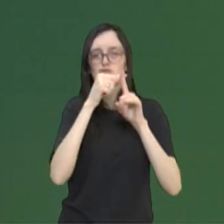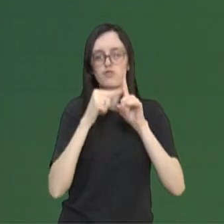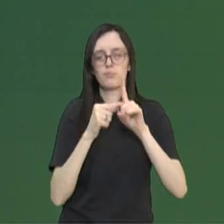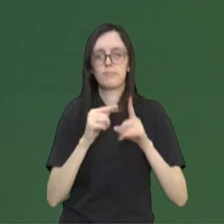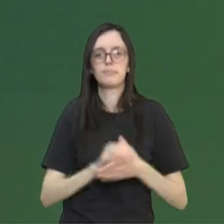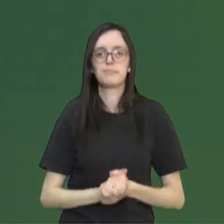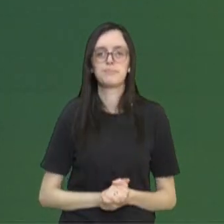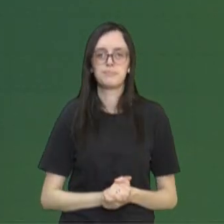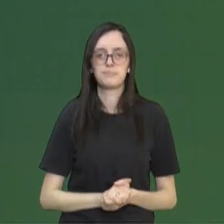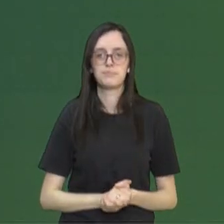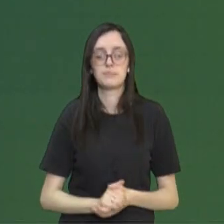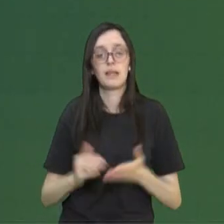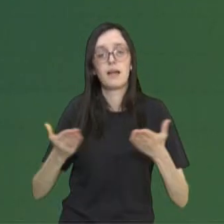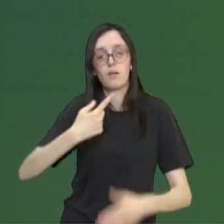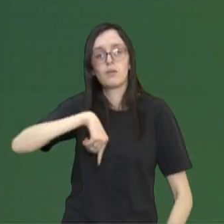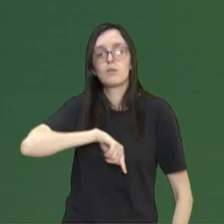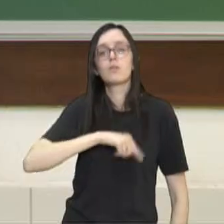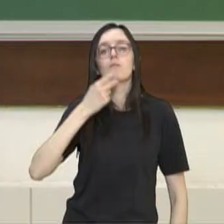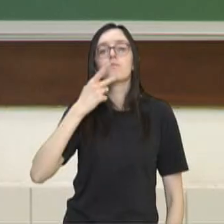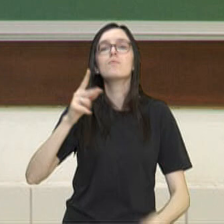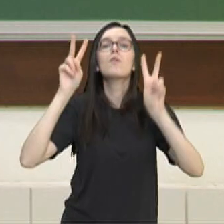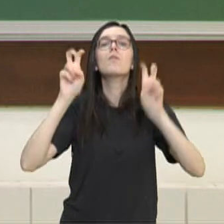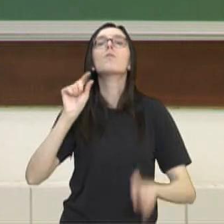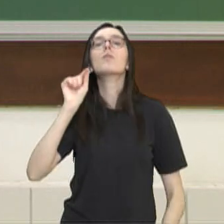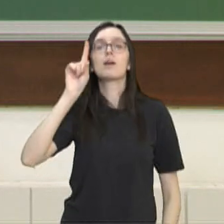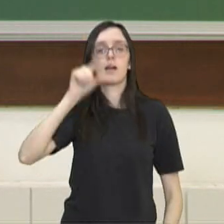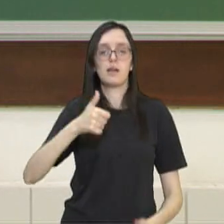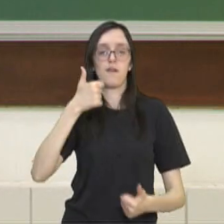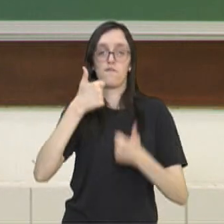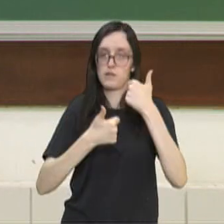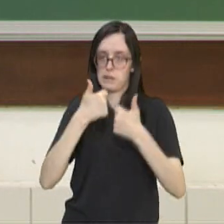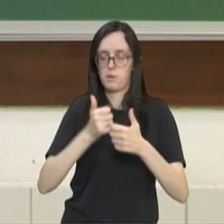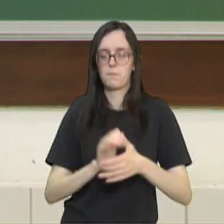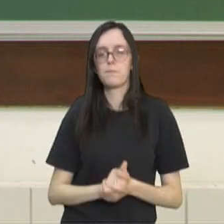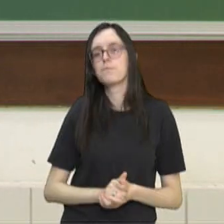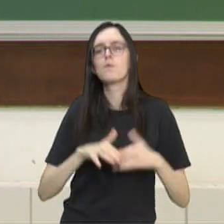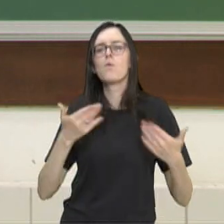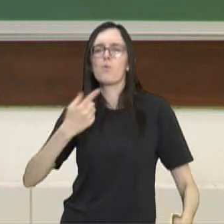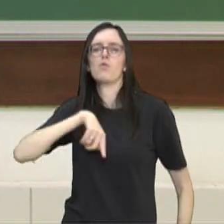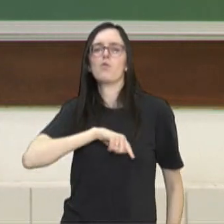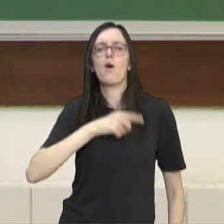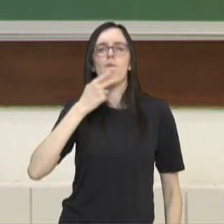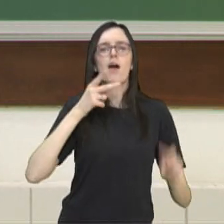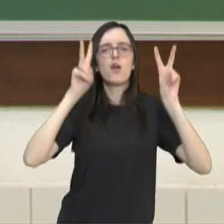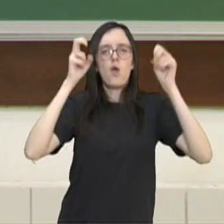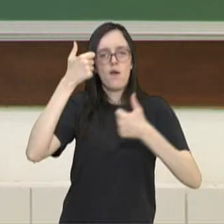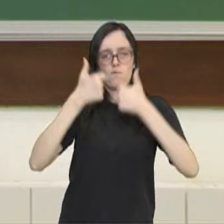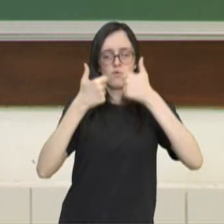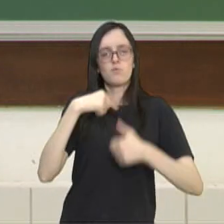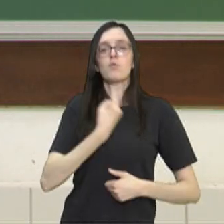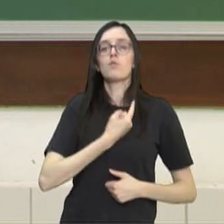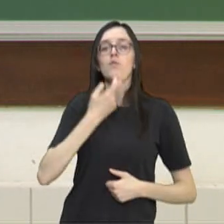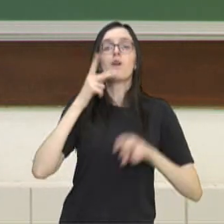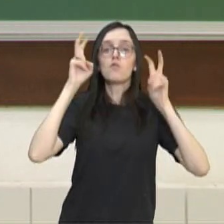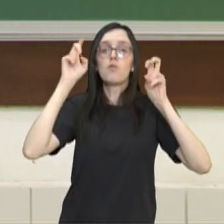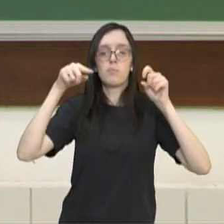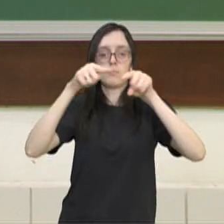né? Então, acredito que vocês vão conseguir compreender tranquilamente, principalmente quando nós entrarmos, então, no estudo